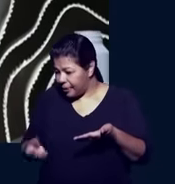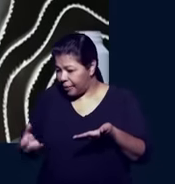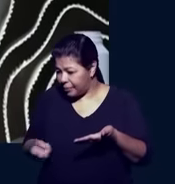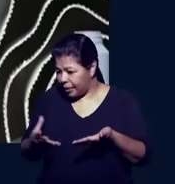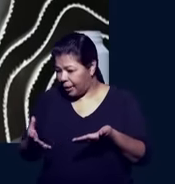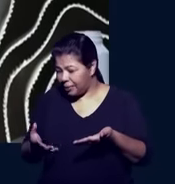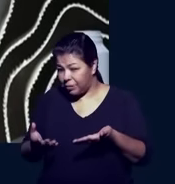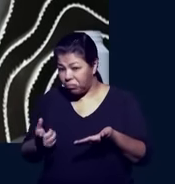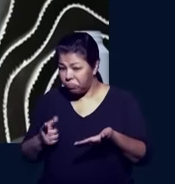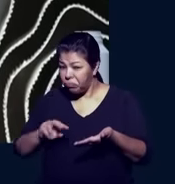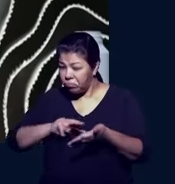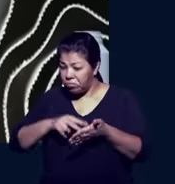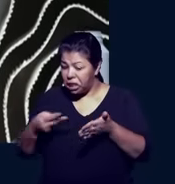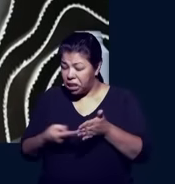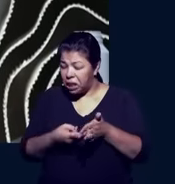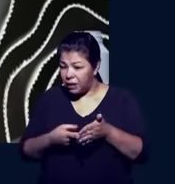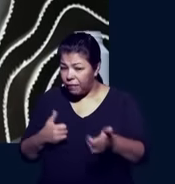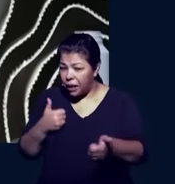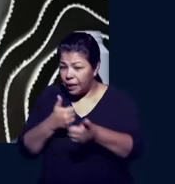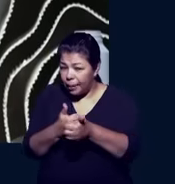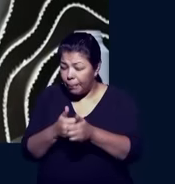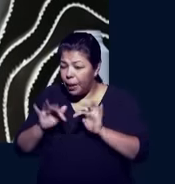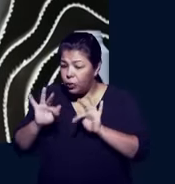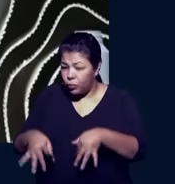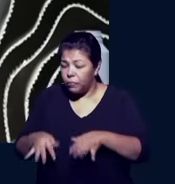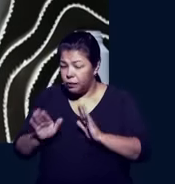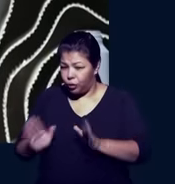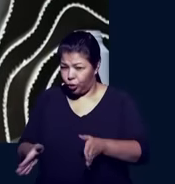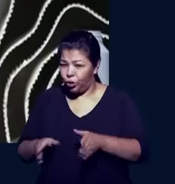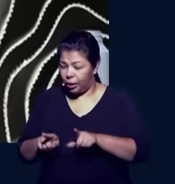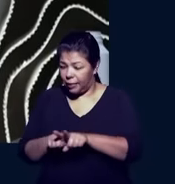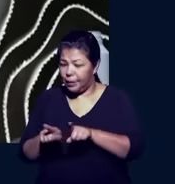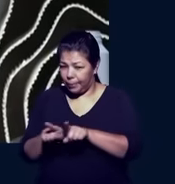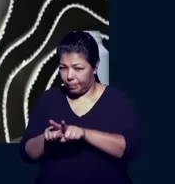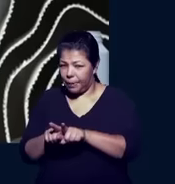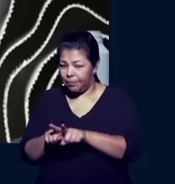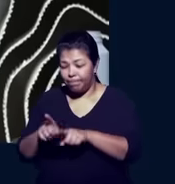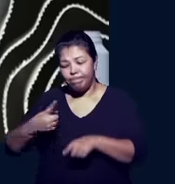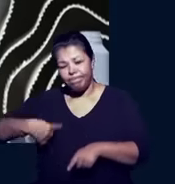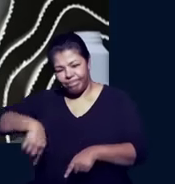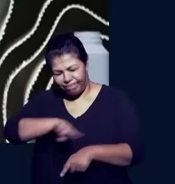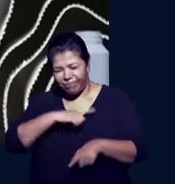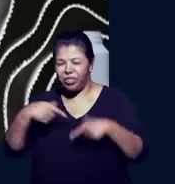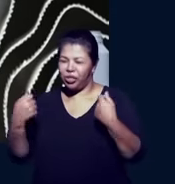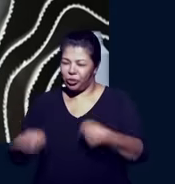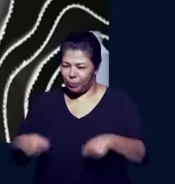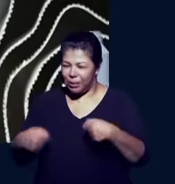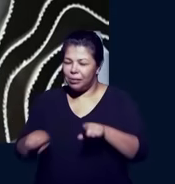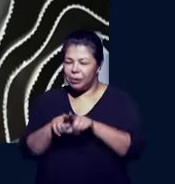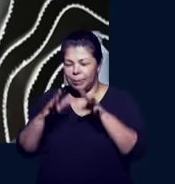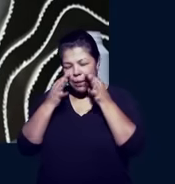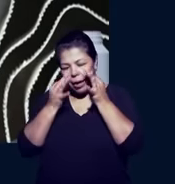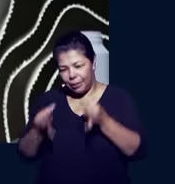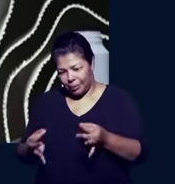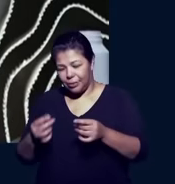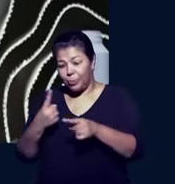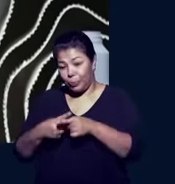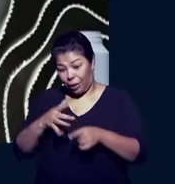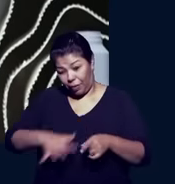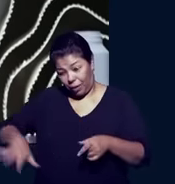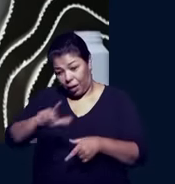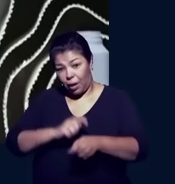perspectiva pra frente alguma desaceleração nesse setor do consumo que tem sido tão pujante né na economia também deve trazer alguma